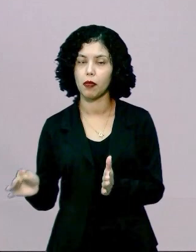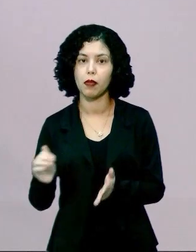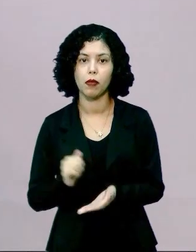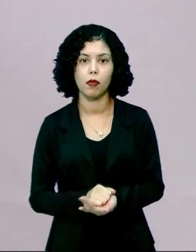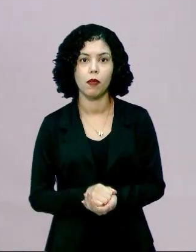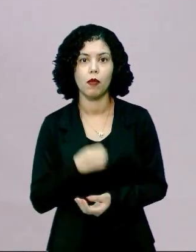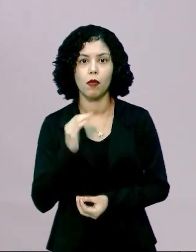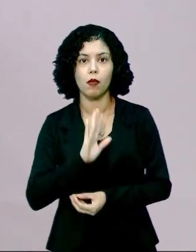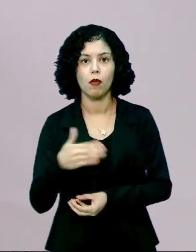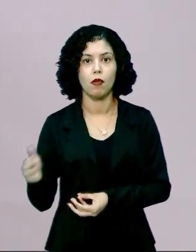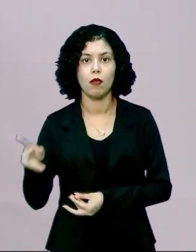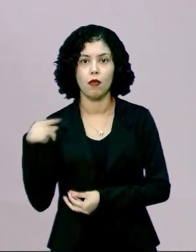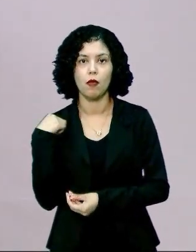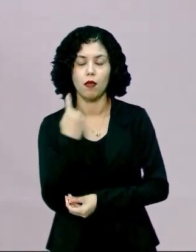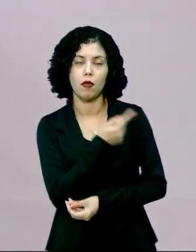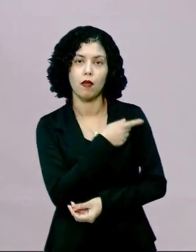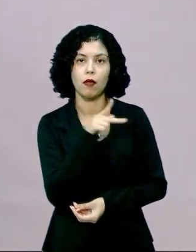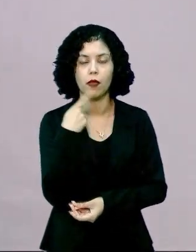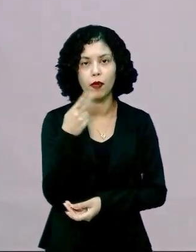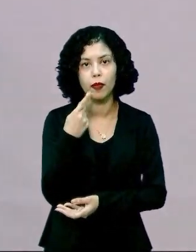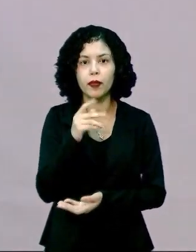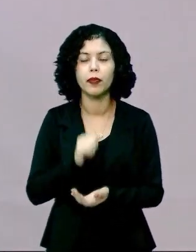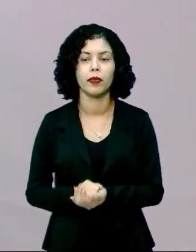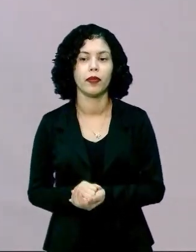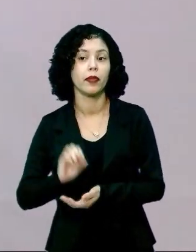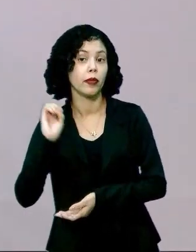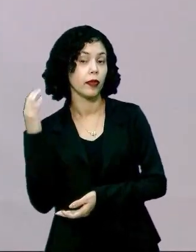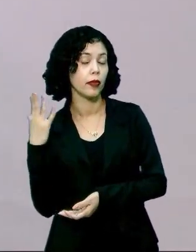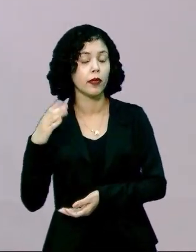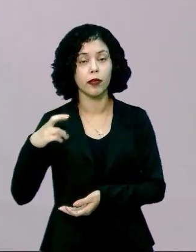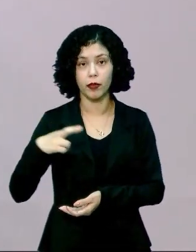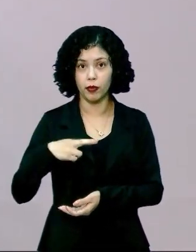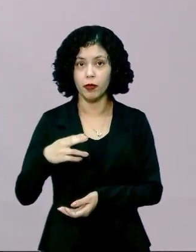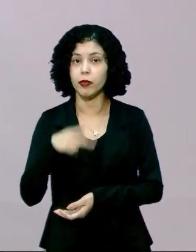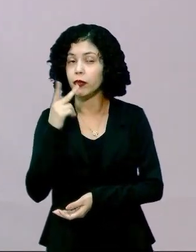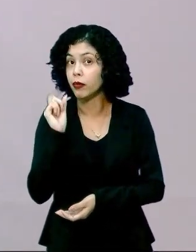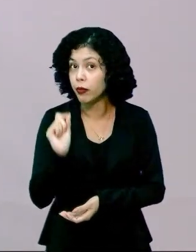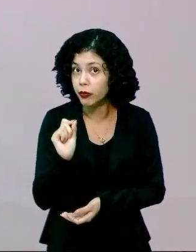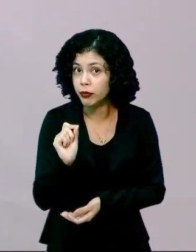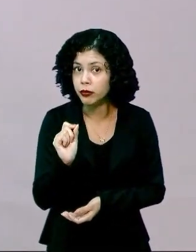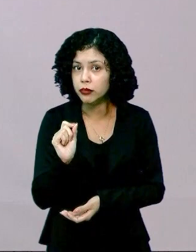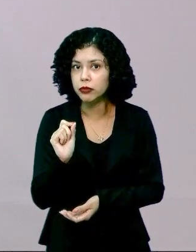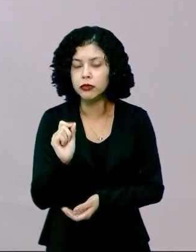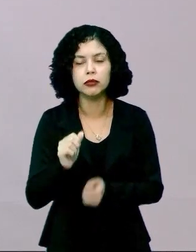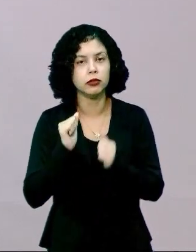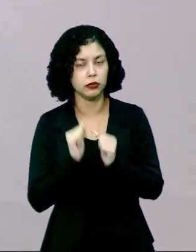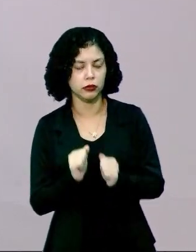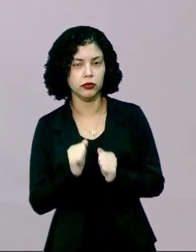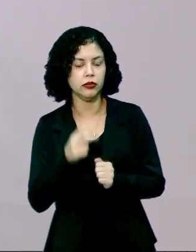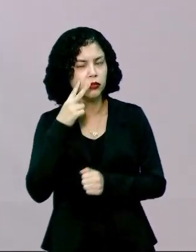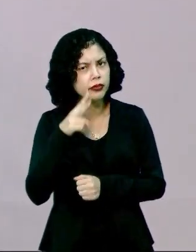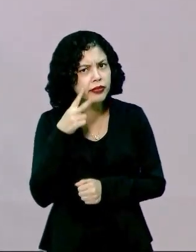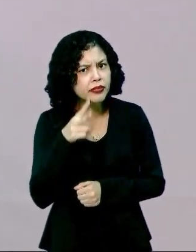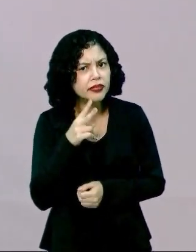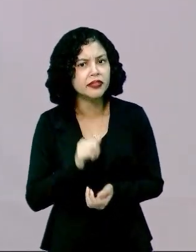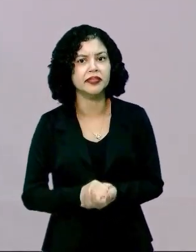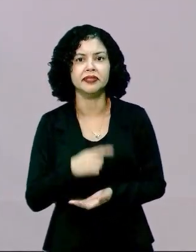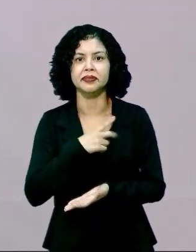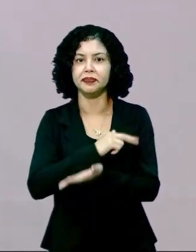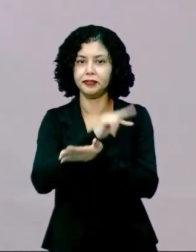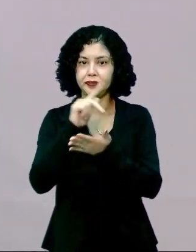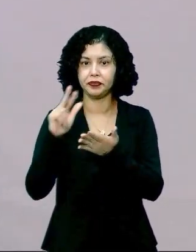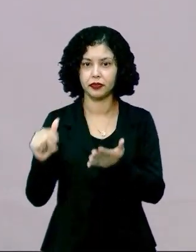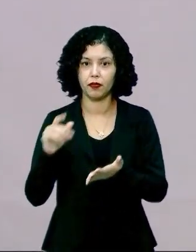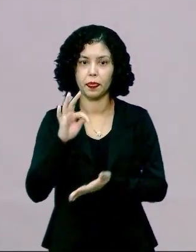Então, quando a gente fala que ela é um caso particular, pessoal, a gente pode muito bem ver que ela tem